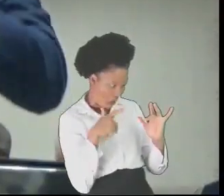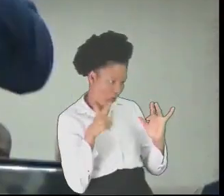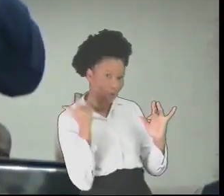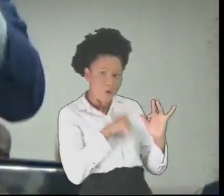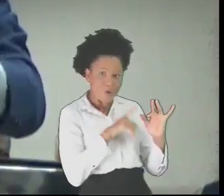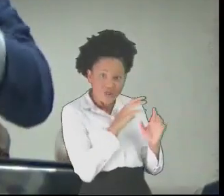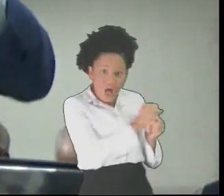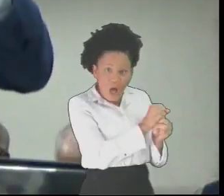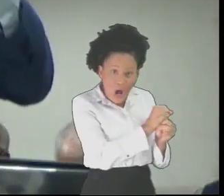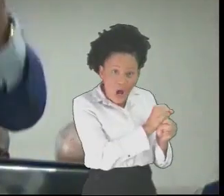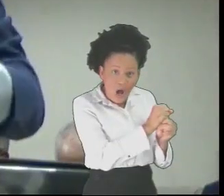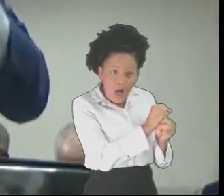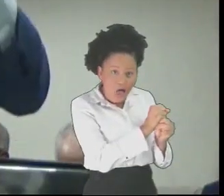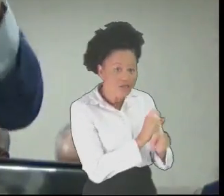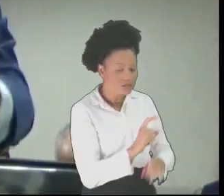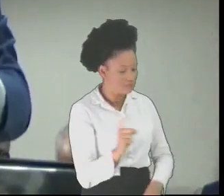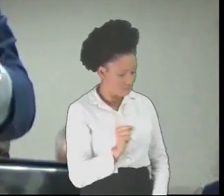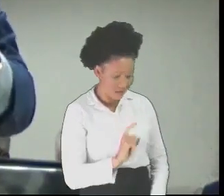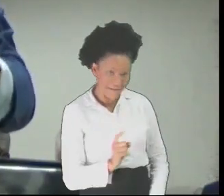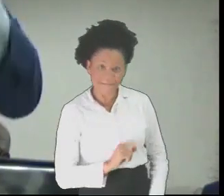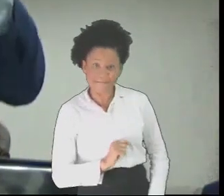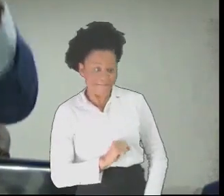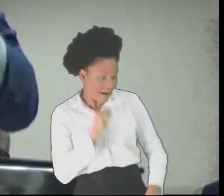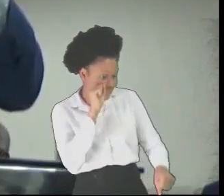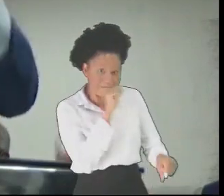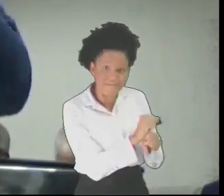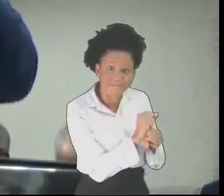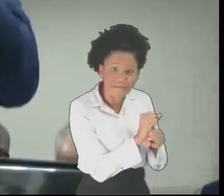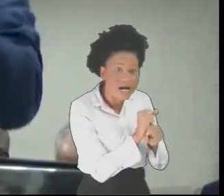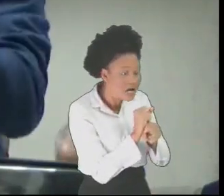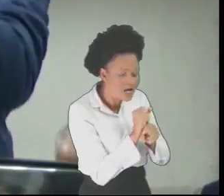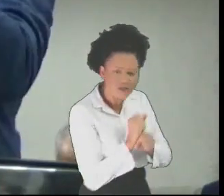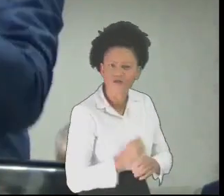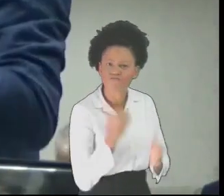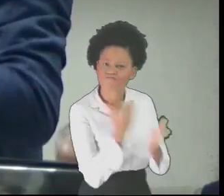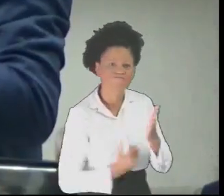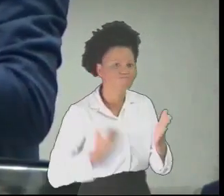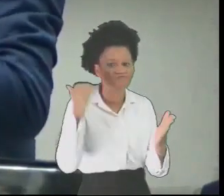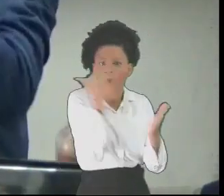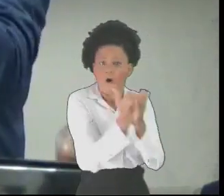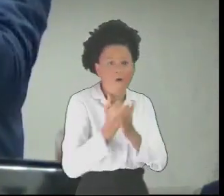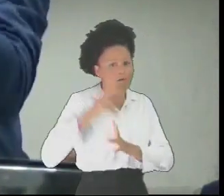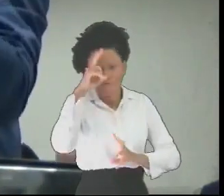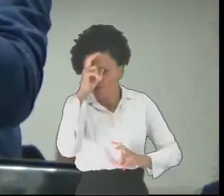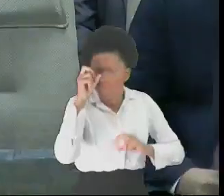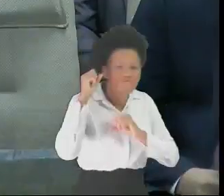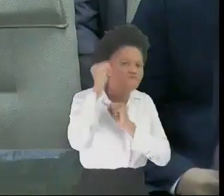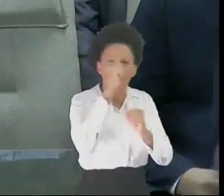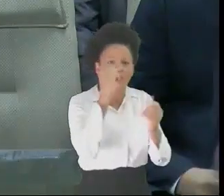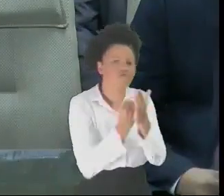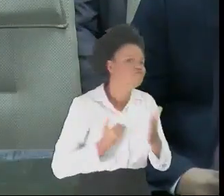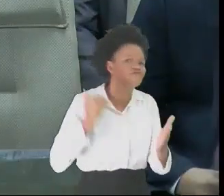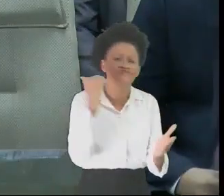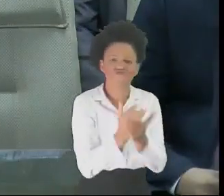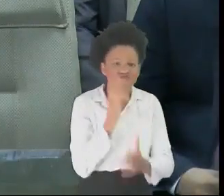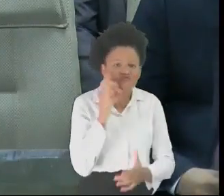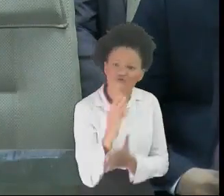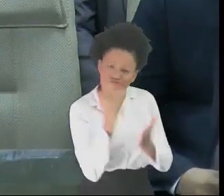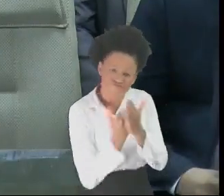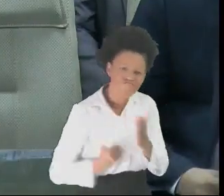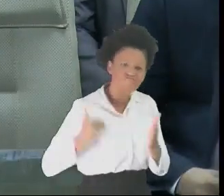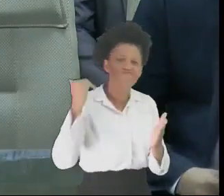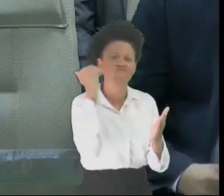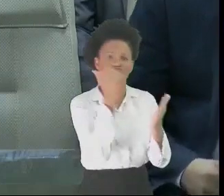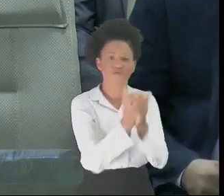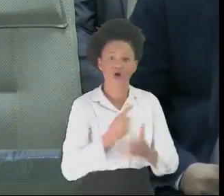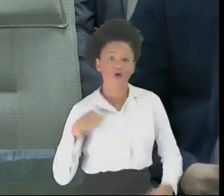Para impedir o aparecimento do anticristo, tem que ser algo mais forte e maior. E só quem é mais forte e maior do que ele é